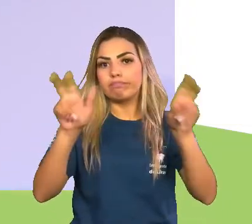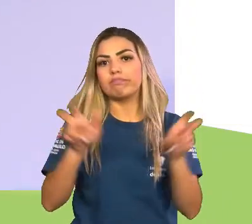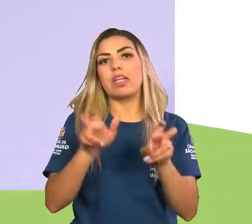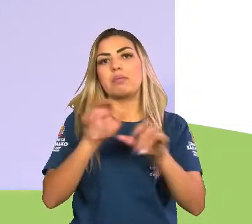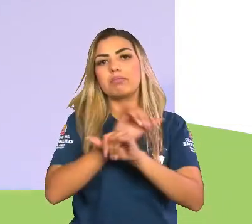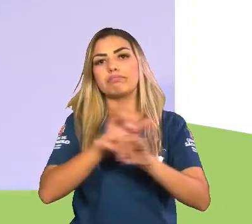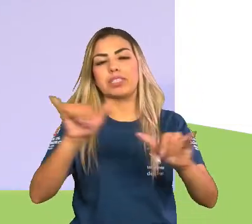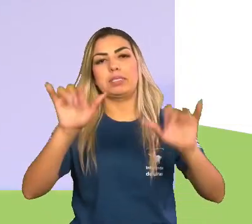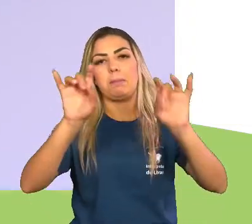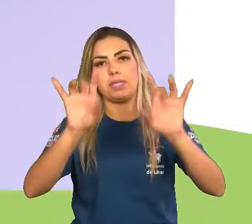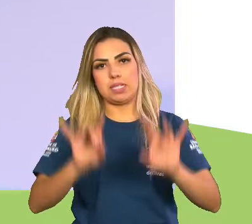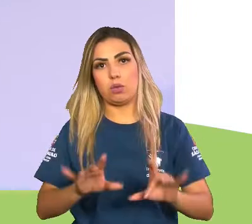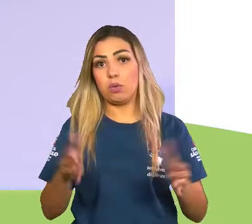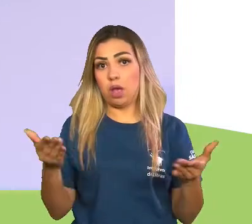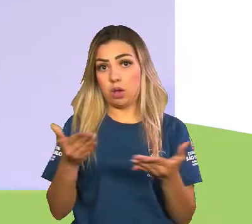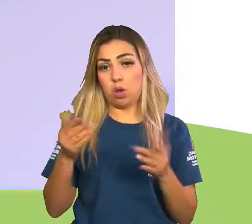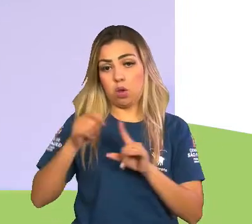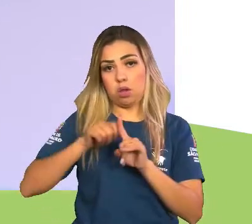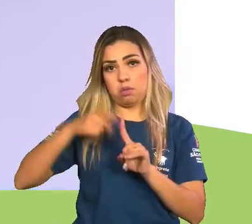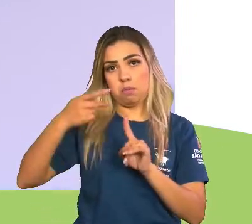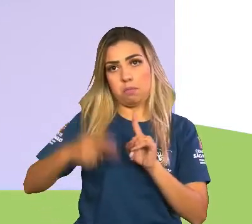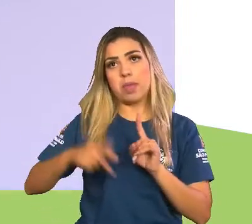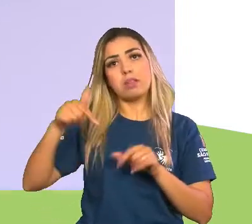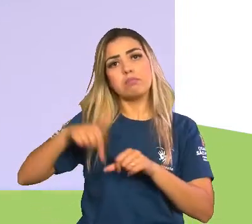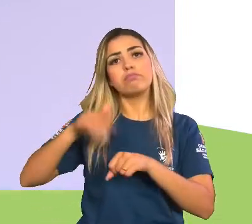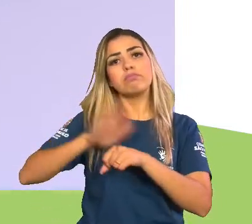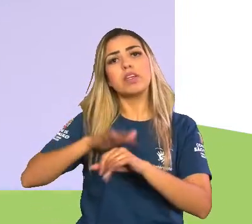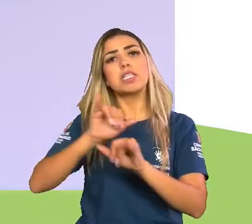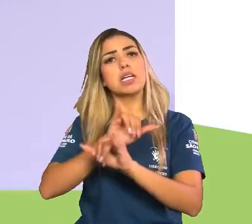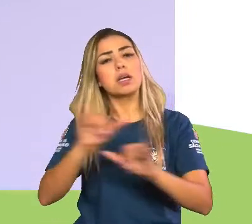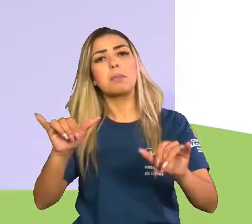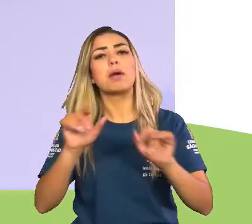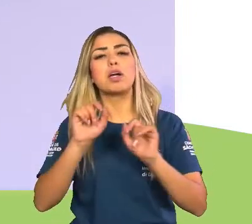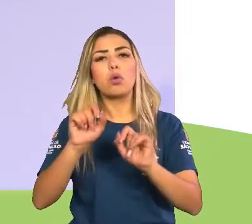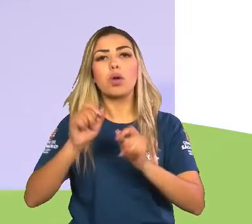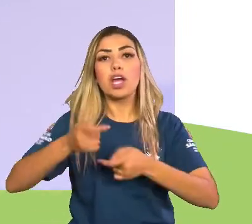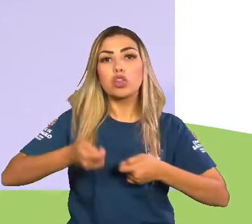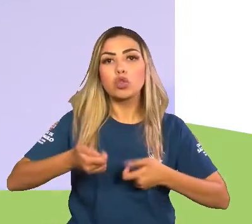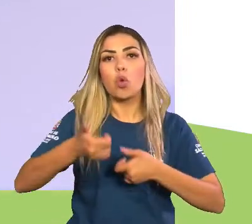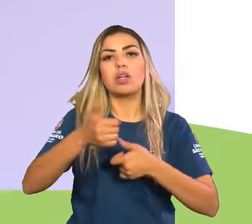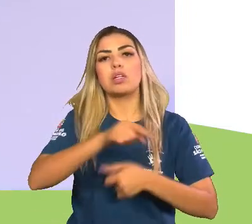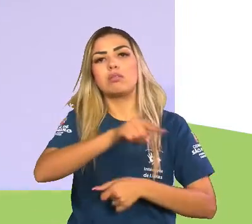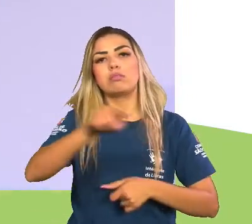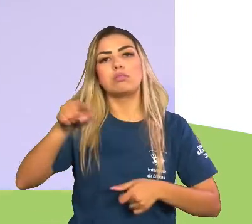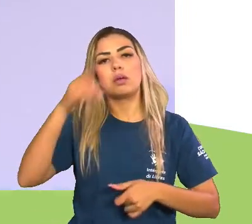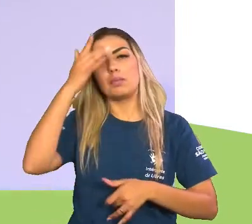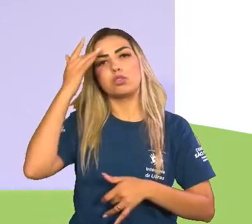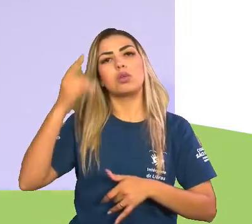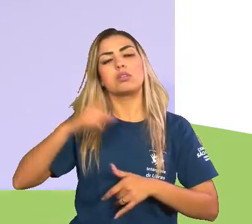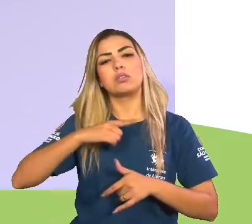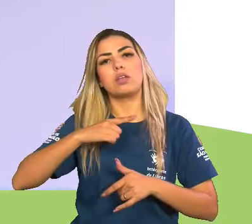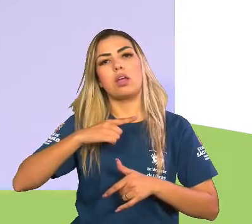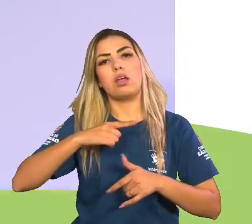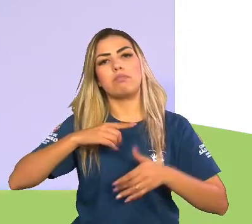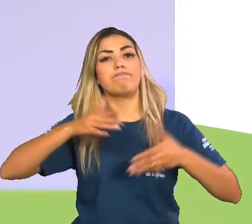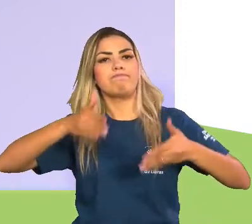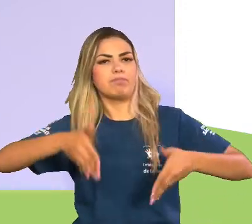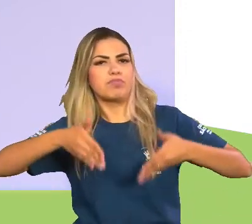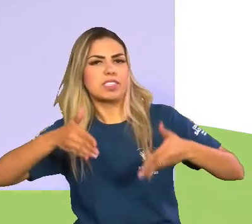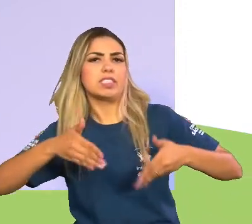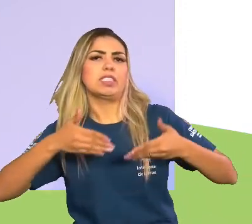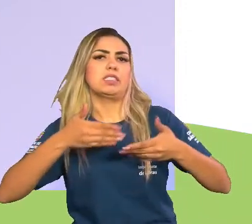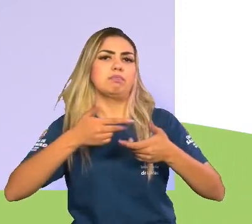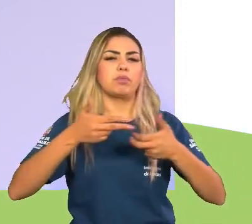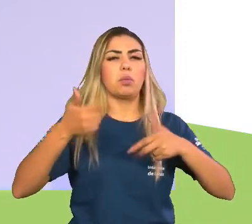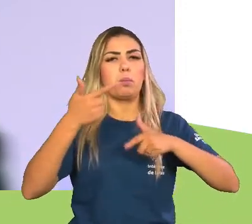a Casa Hunter iniciou uma campanha focada nas doações de pessoas físicas. Cada real arrecadado vai ser direcionado para a